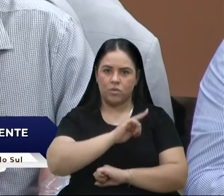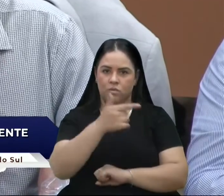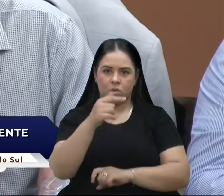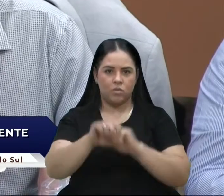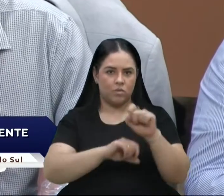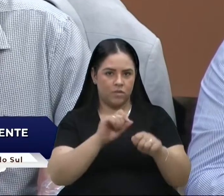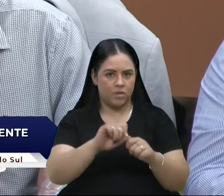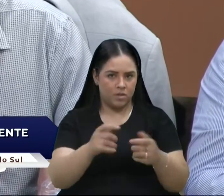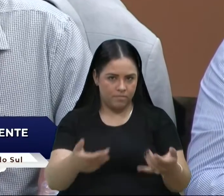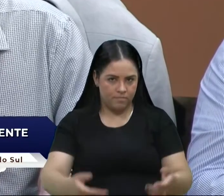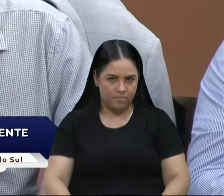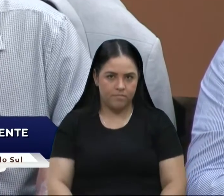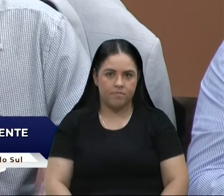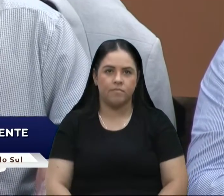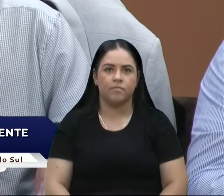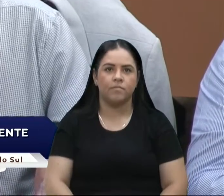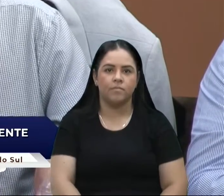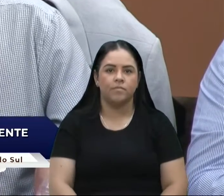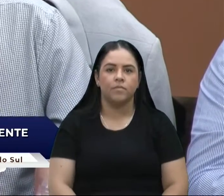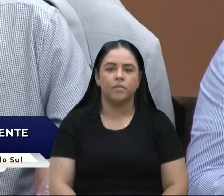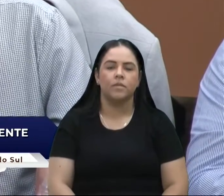né?